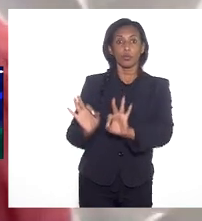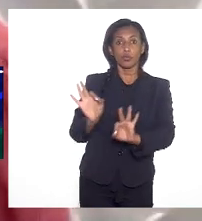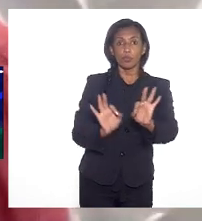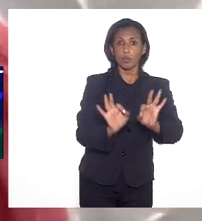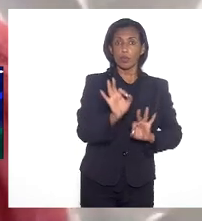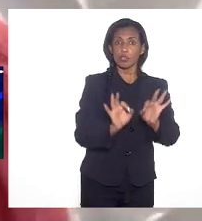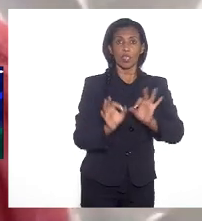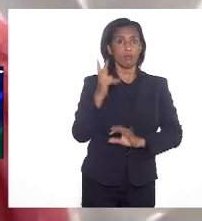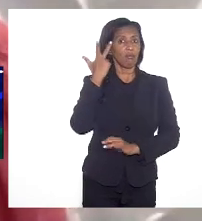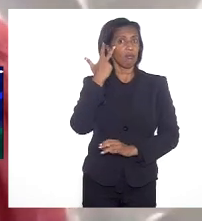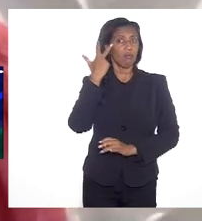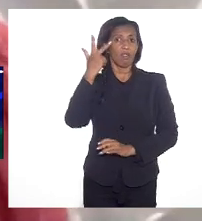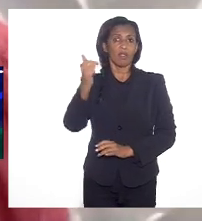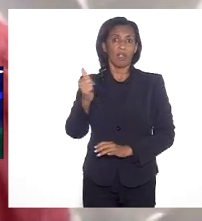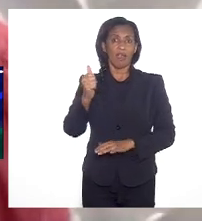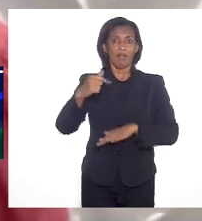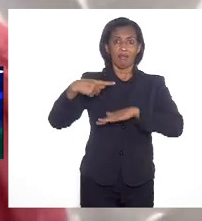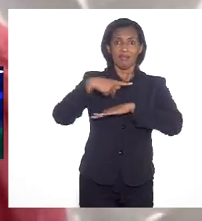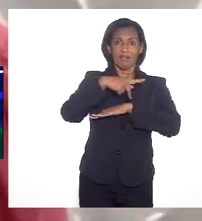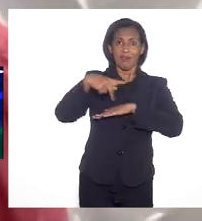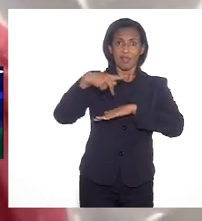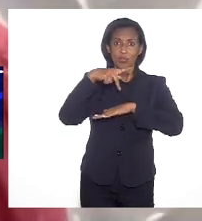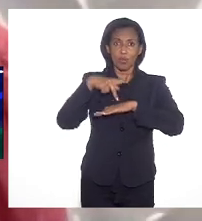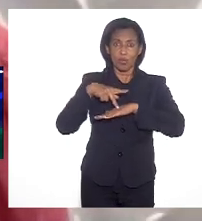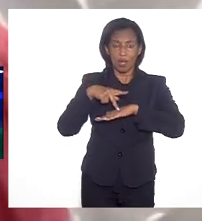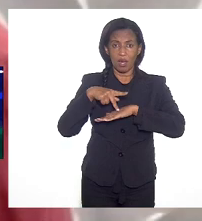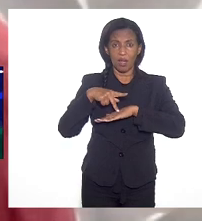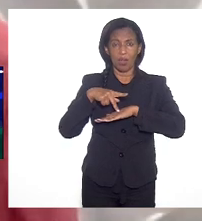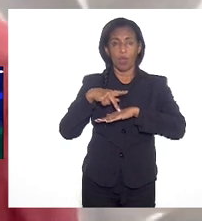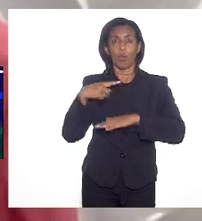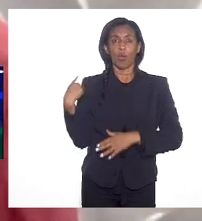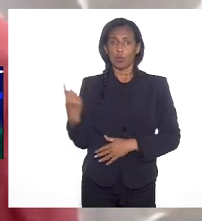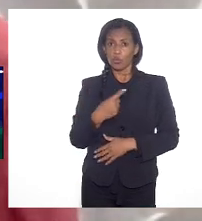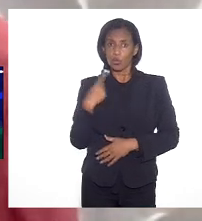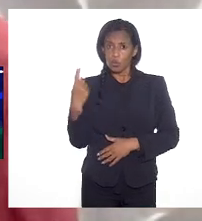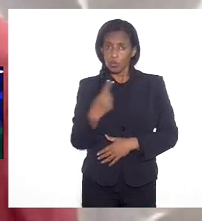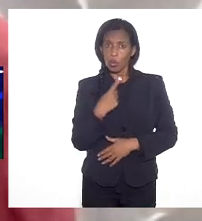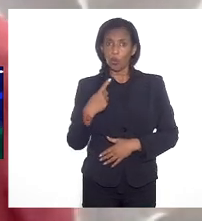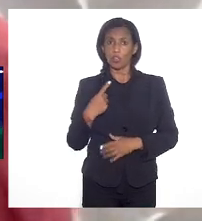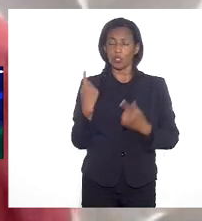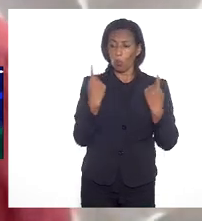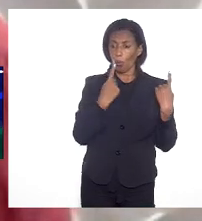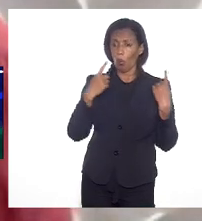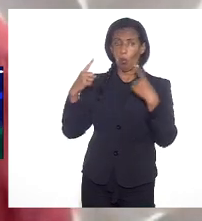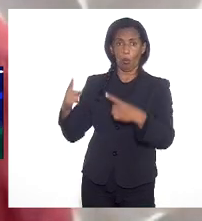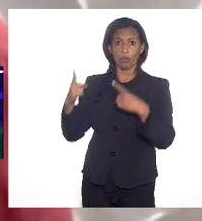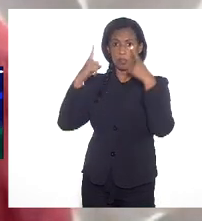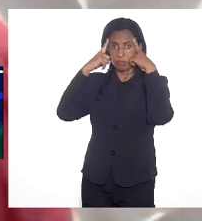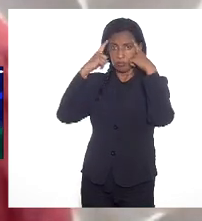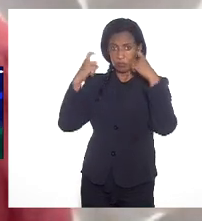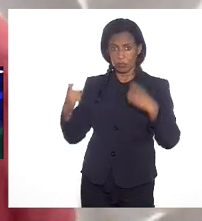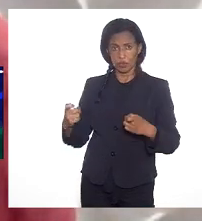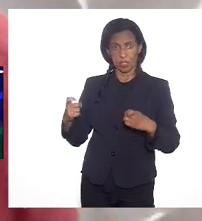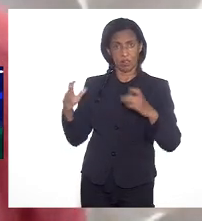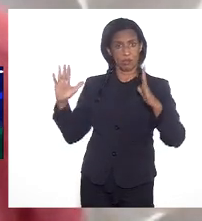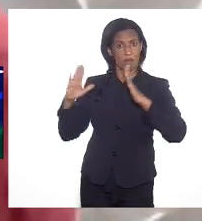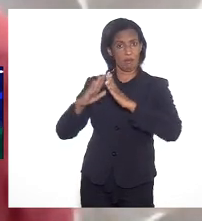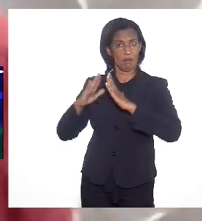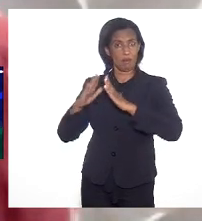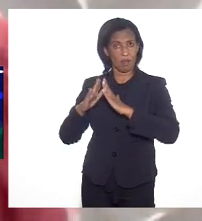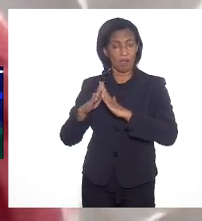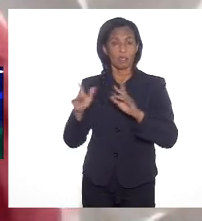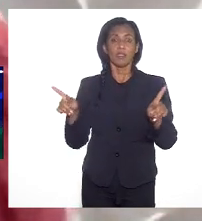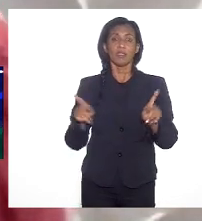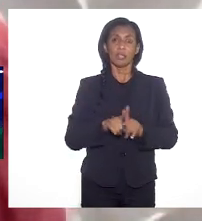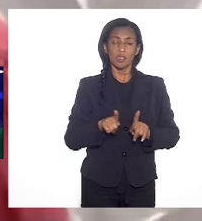natureza nacional. Nós temos o Plano Nacional de Enfrentamento à Violência Doméstica e temos também um